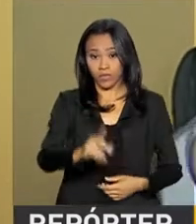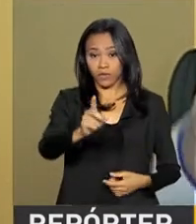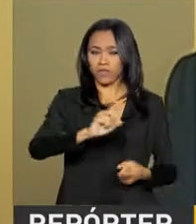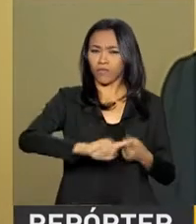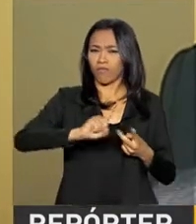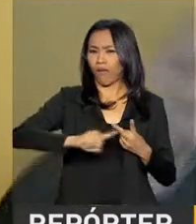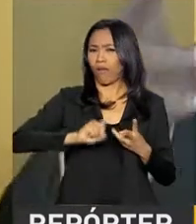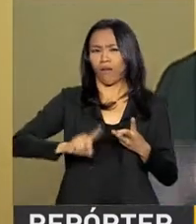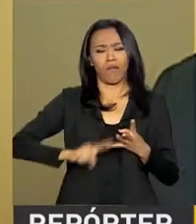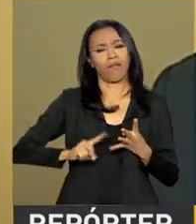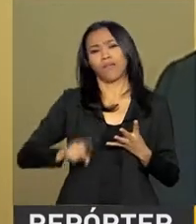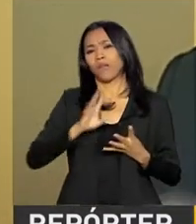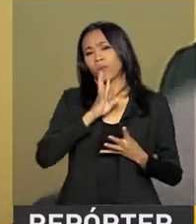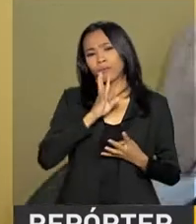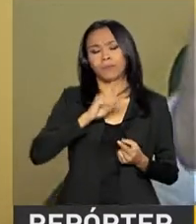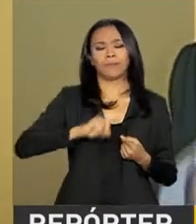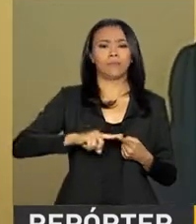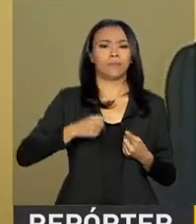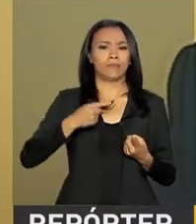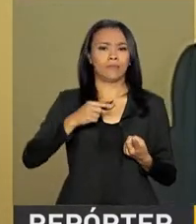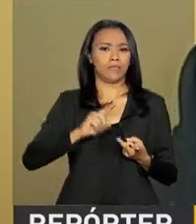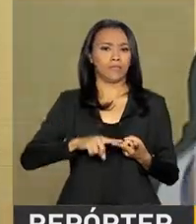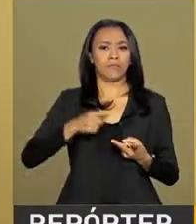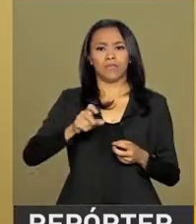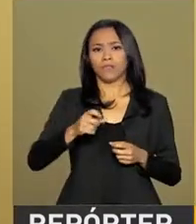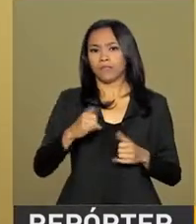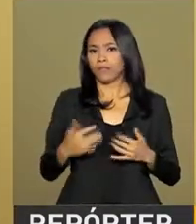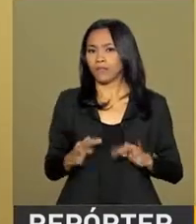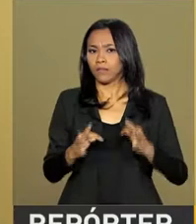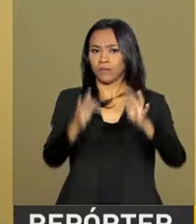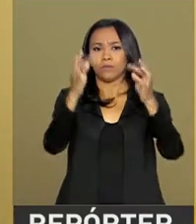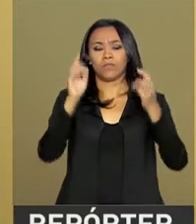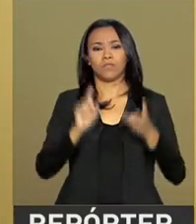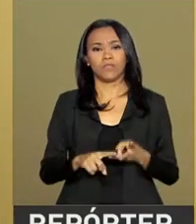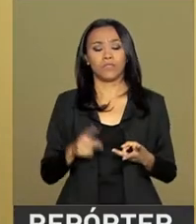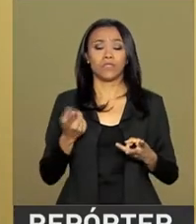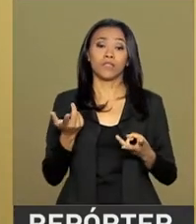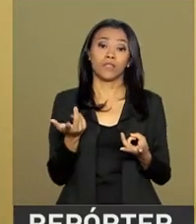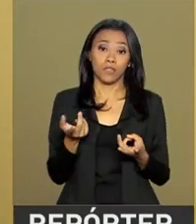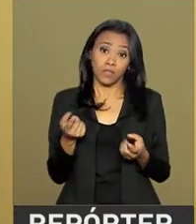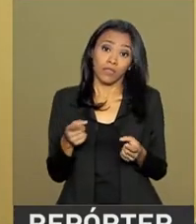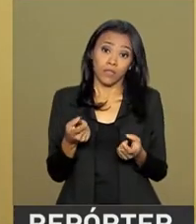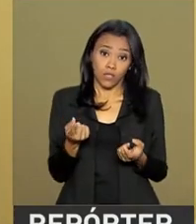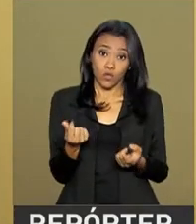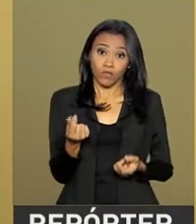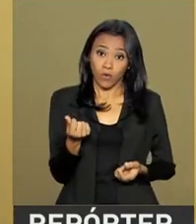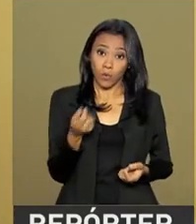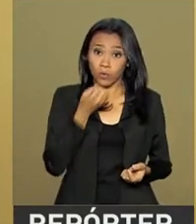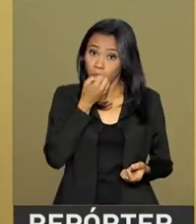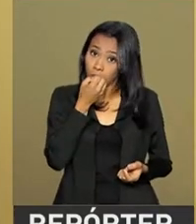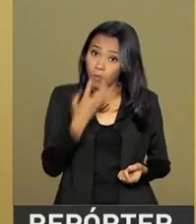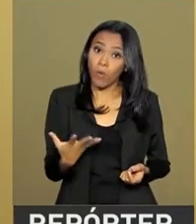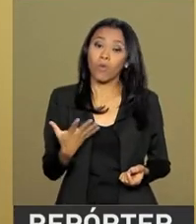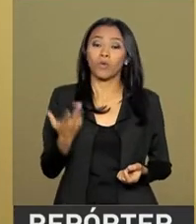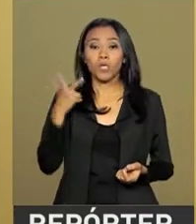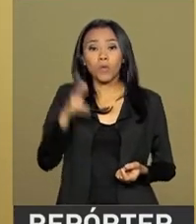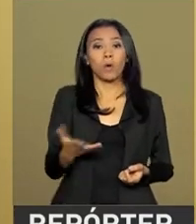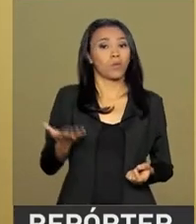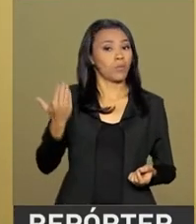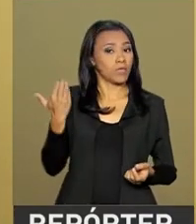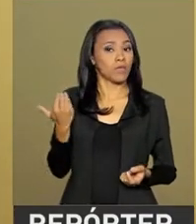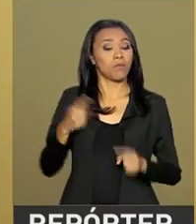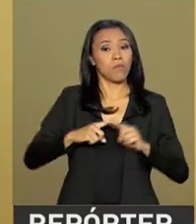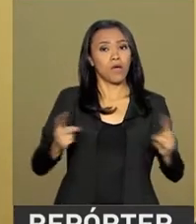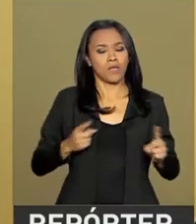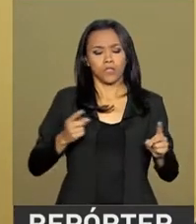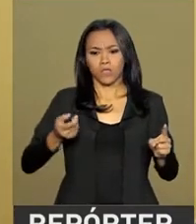e ciência e tecnologia é voltado para o touro embora os preços não sejam preços tão bons quanto foram no passado o volume de